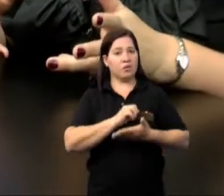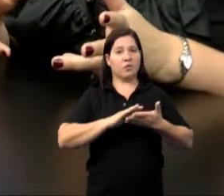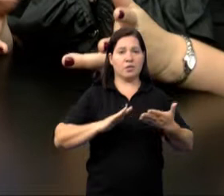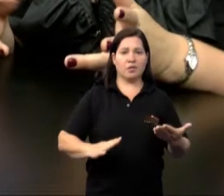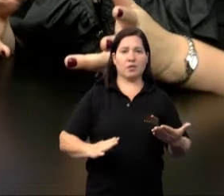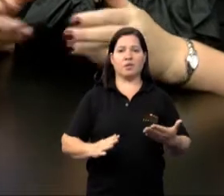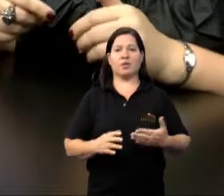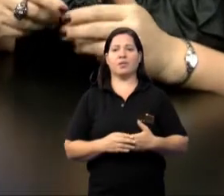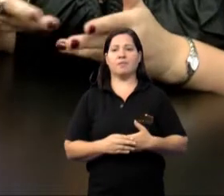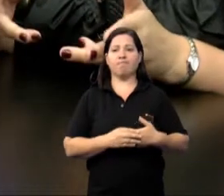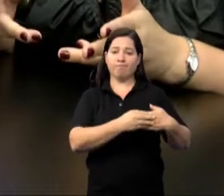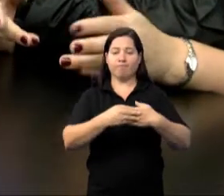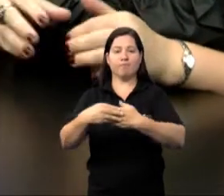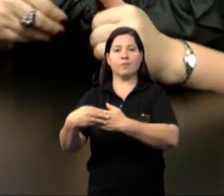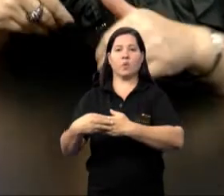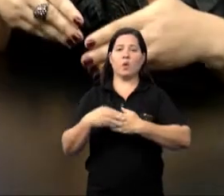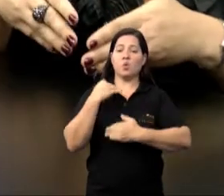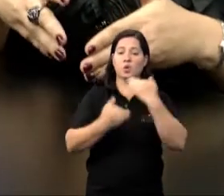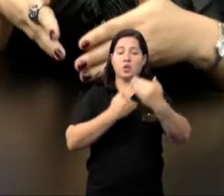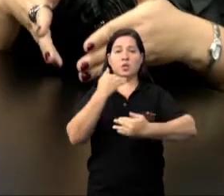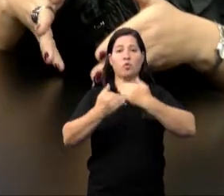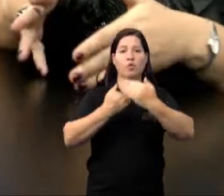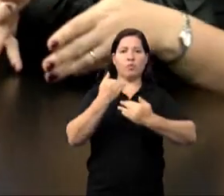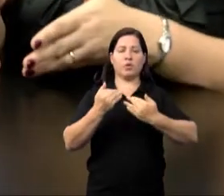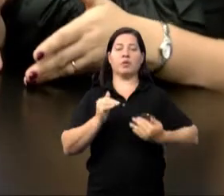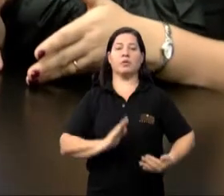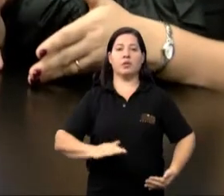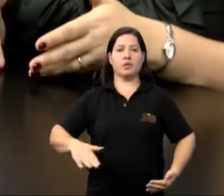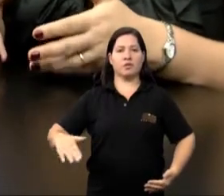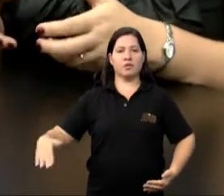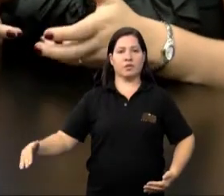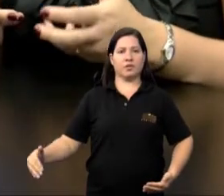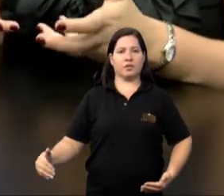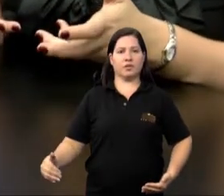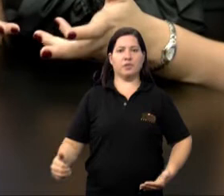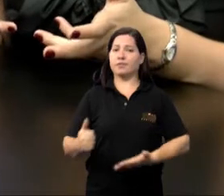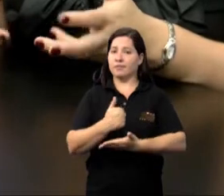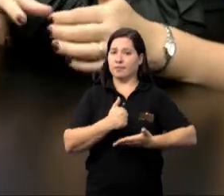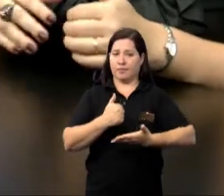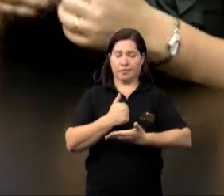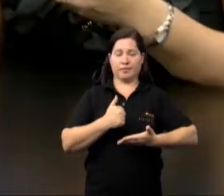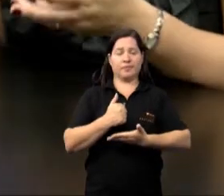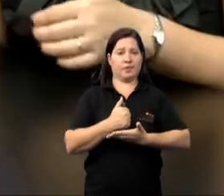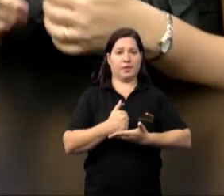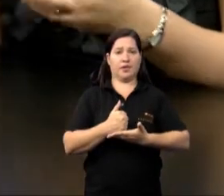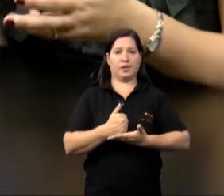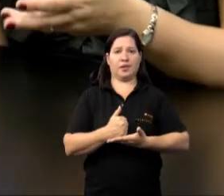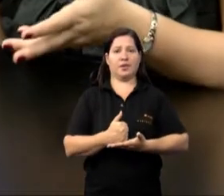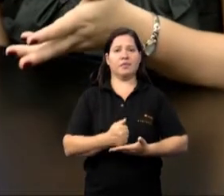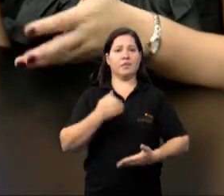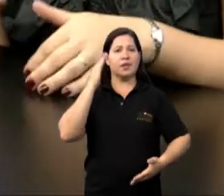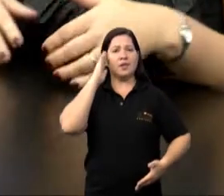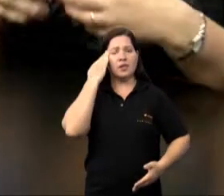desenvolvimento infantil e, na verdade, é a base para que a gente chegue à conclusão de como e por que